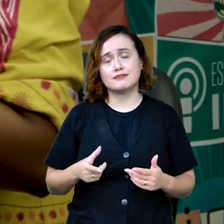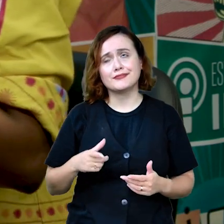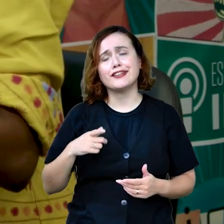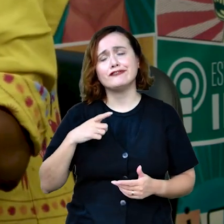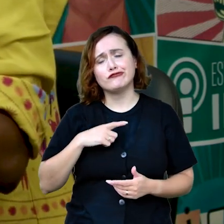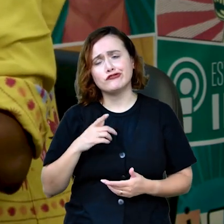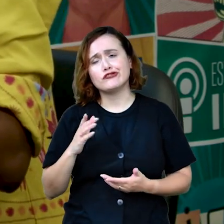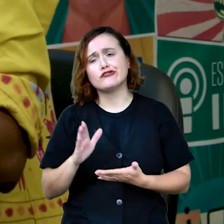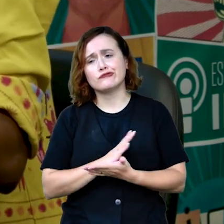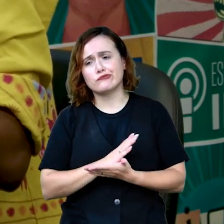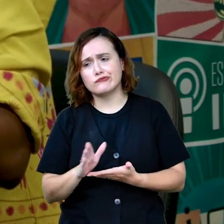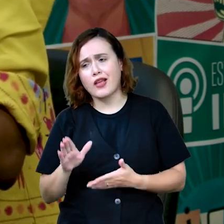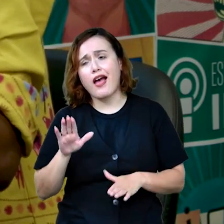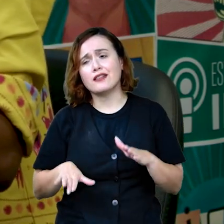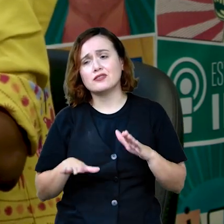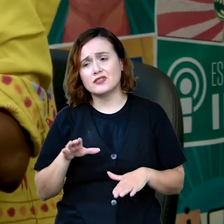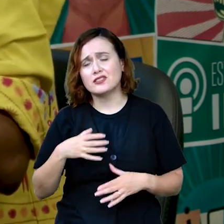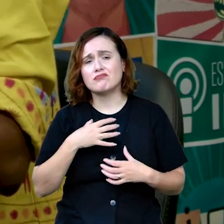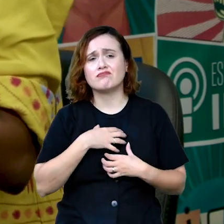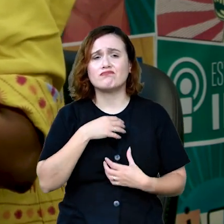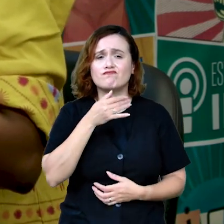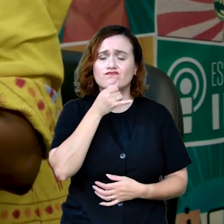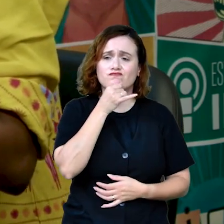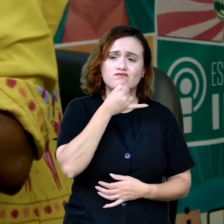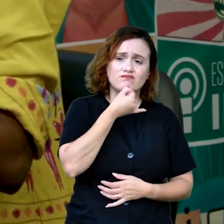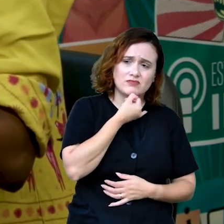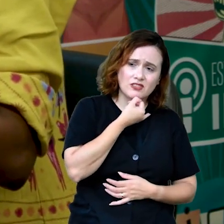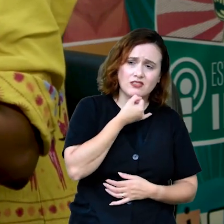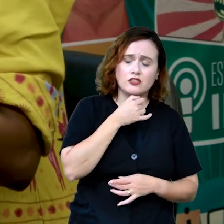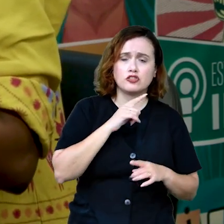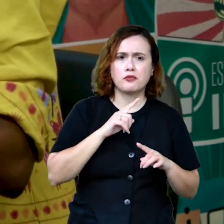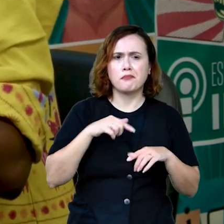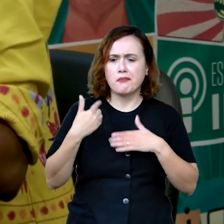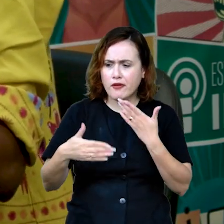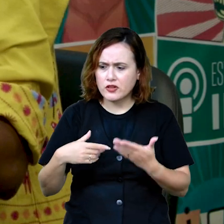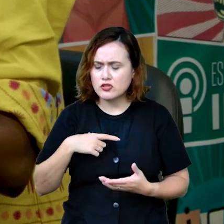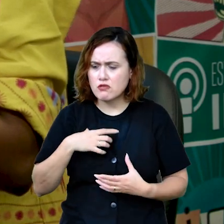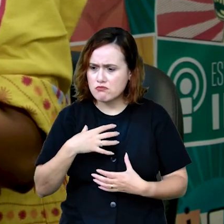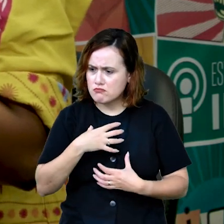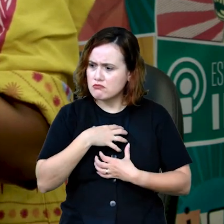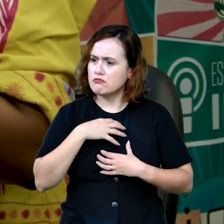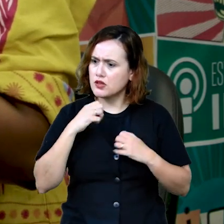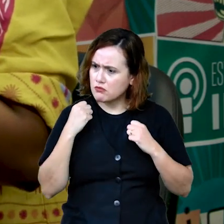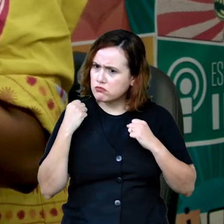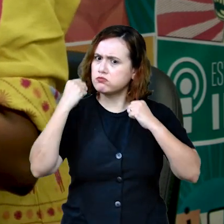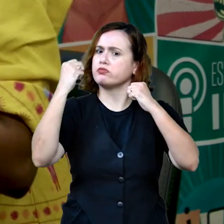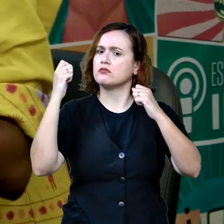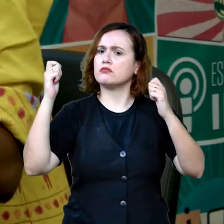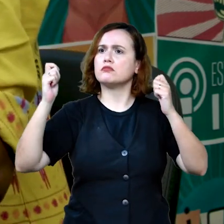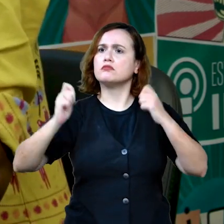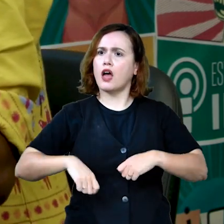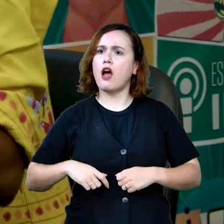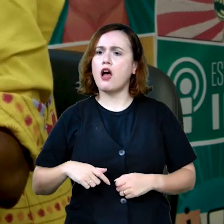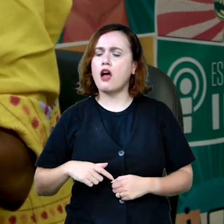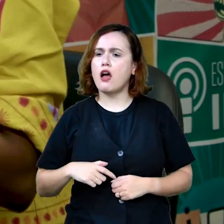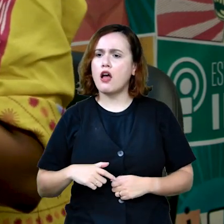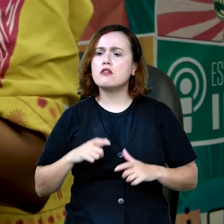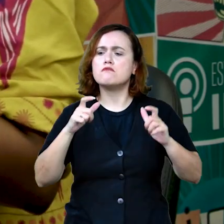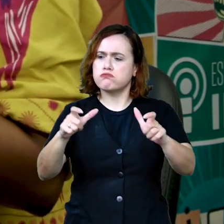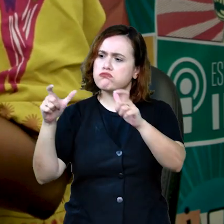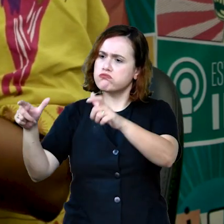fui, claro que tem dias que eu ficava mais triste, mais para baixo, mas eu ia percebendo a minha força, a minha potência, os lugares que eu poderia